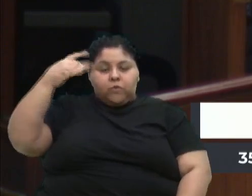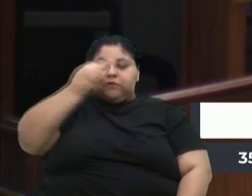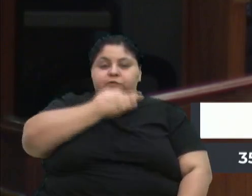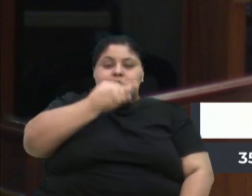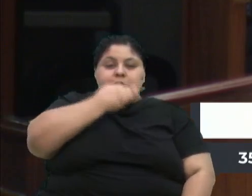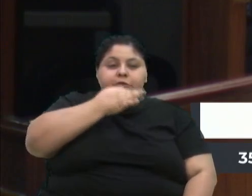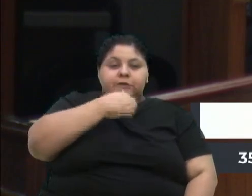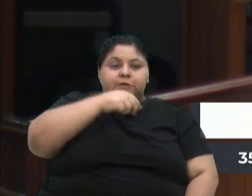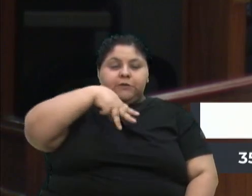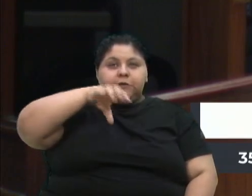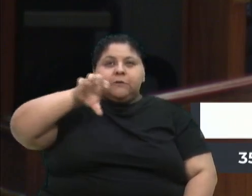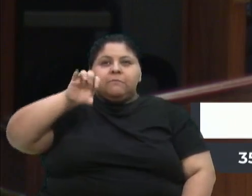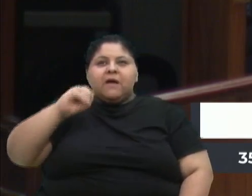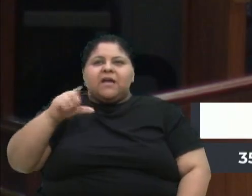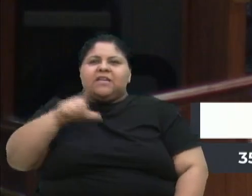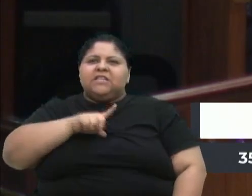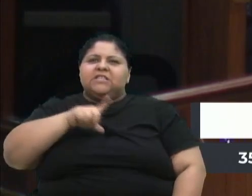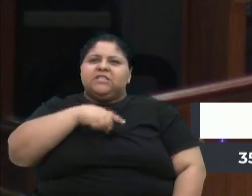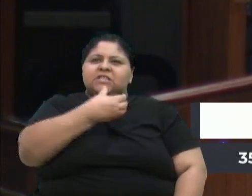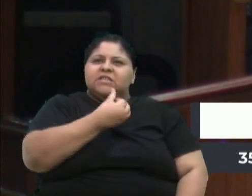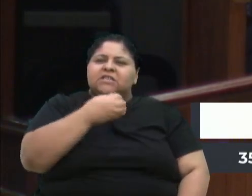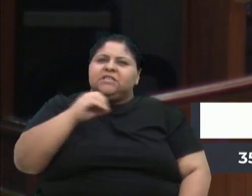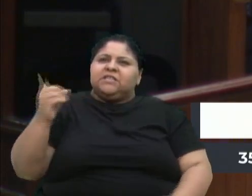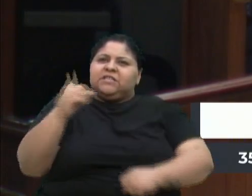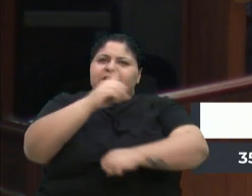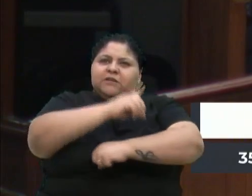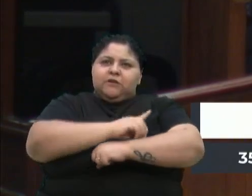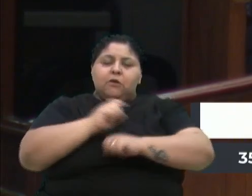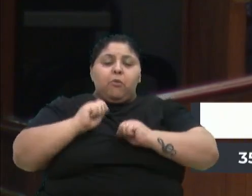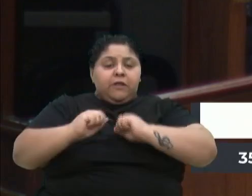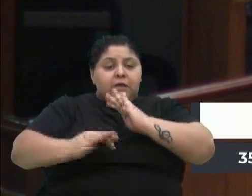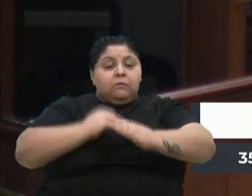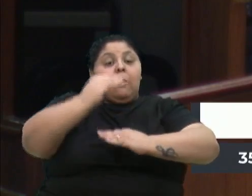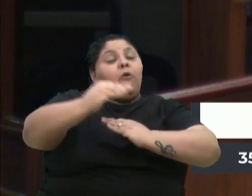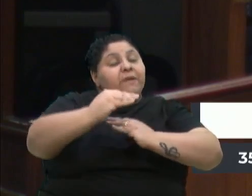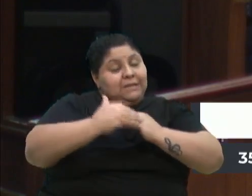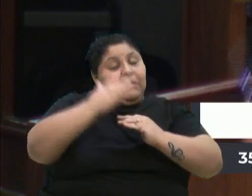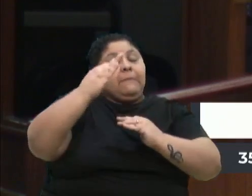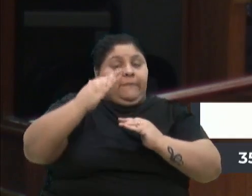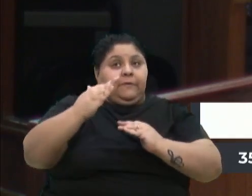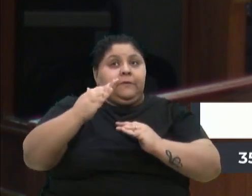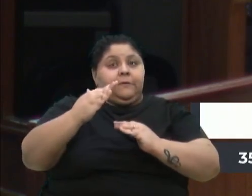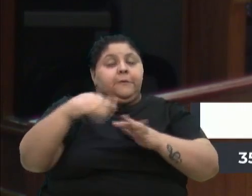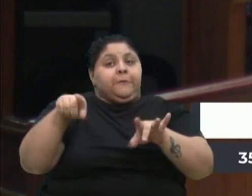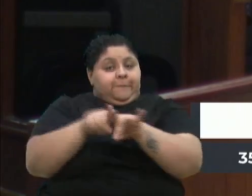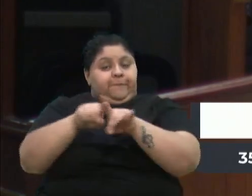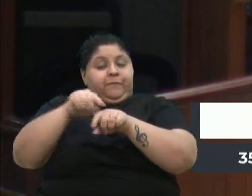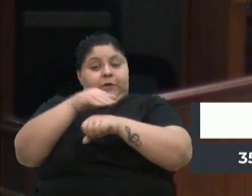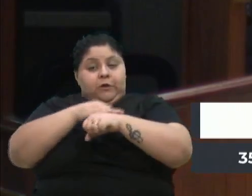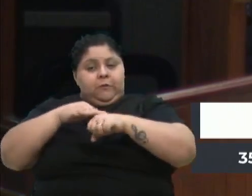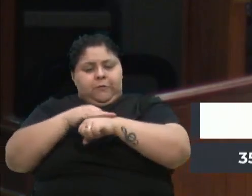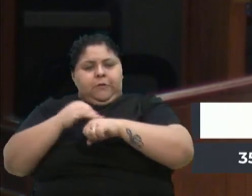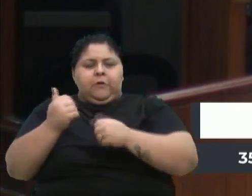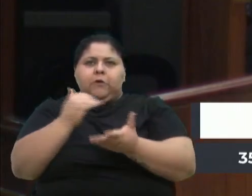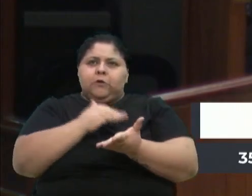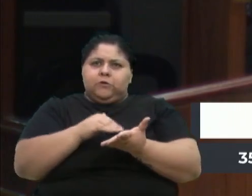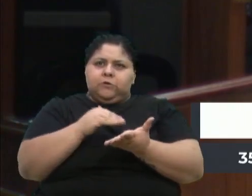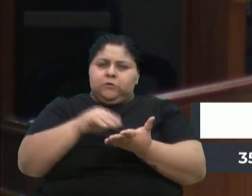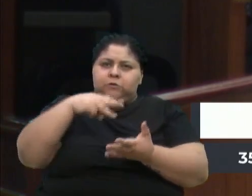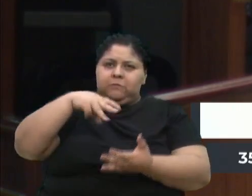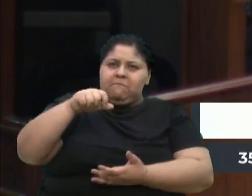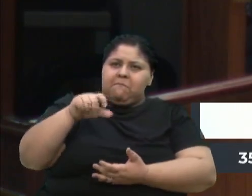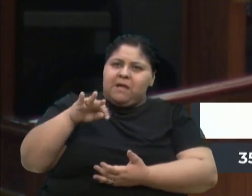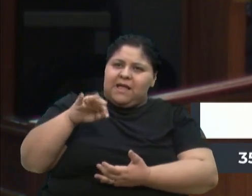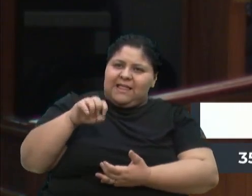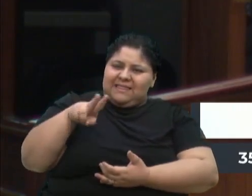e que tinha 60 dias com prorrogação de mais 60 dias. Também conversando com o secretário Matheus, que é muito atencioso,